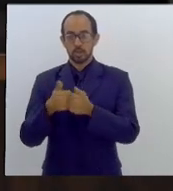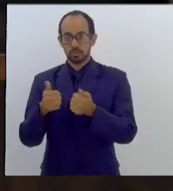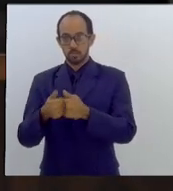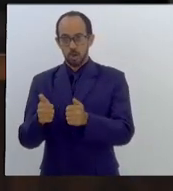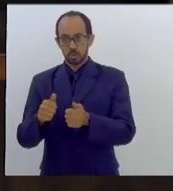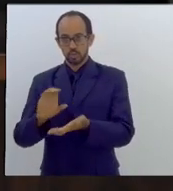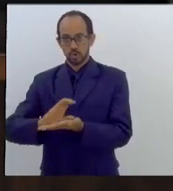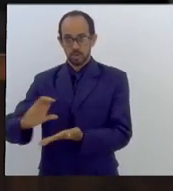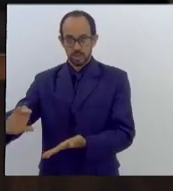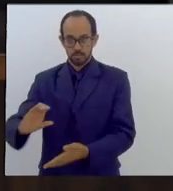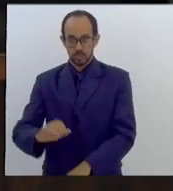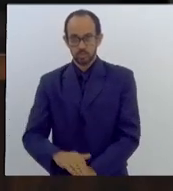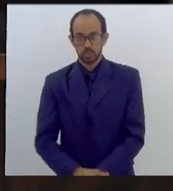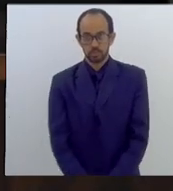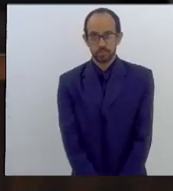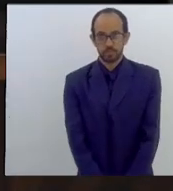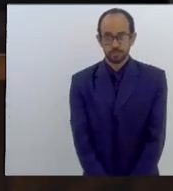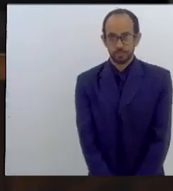Orçamento.